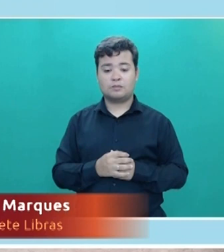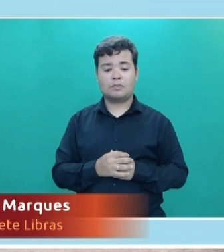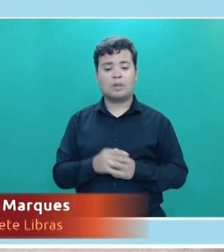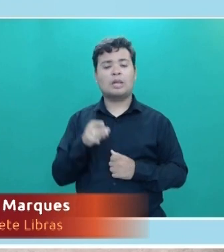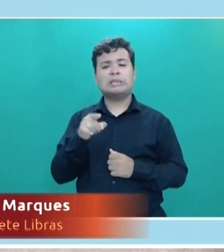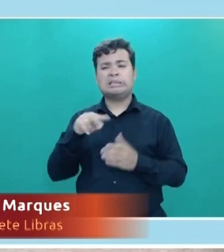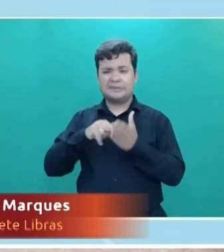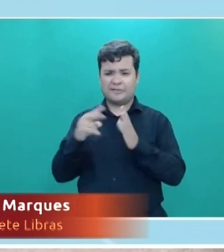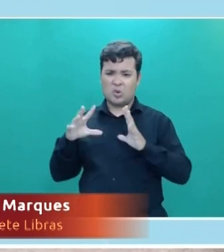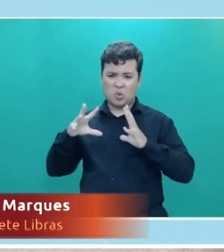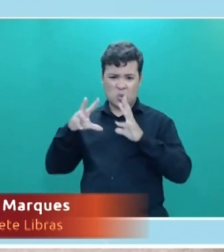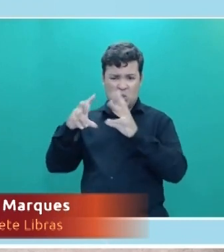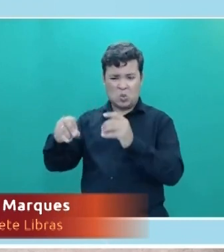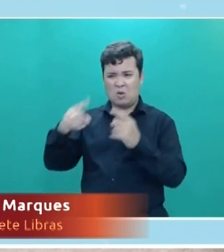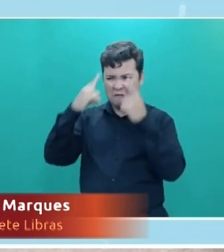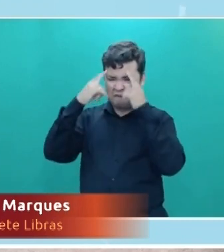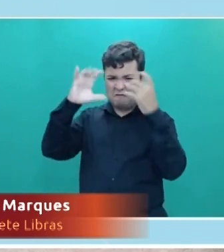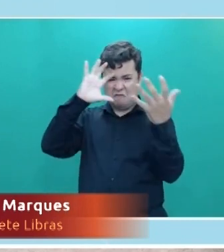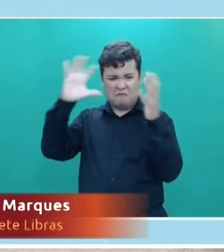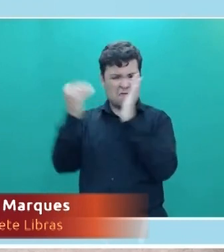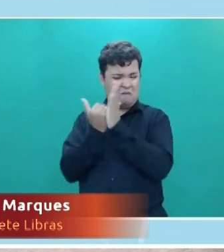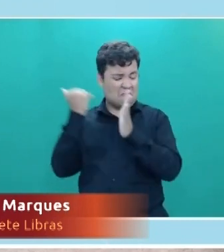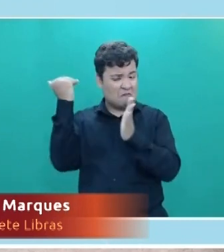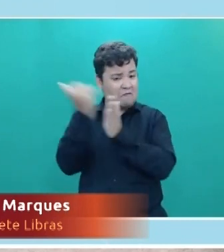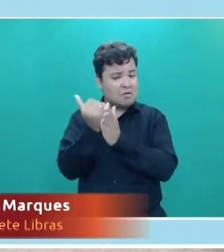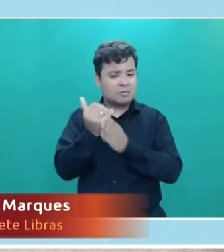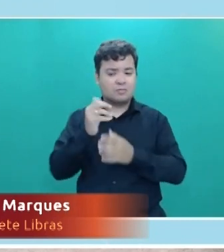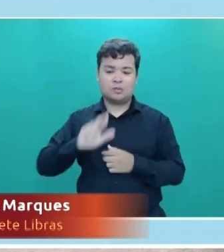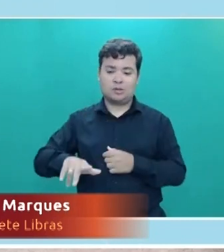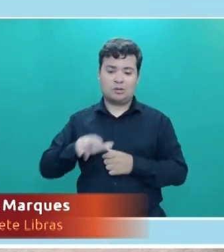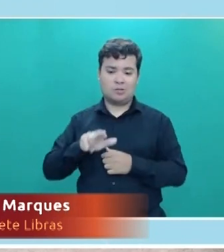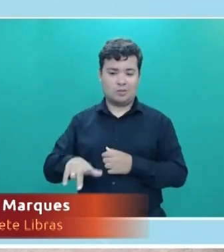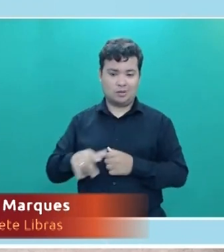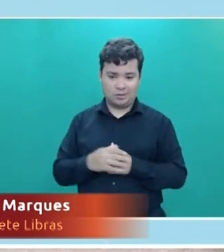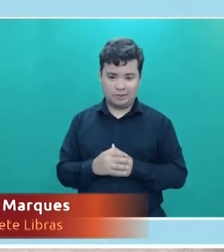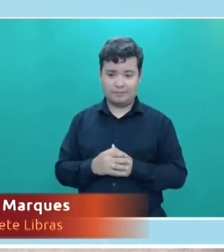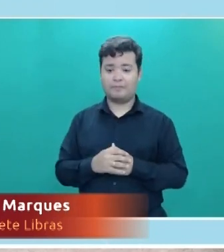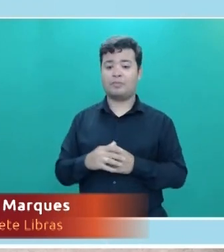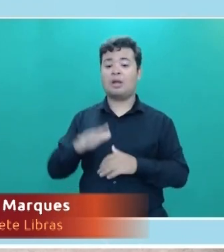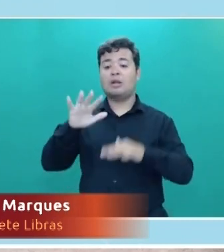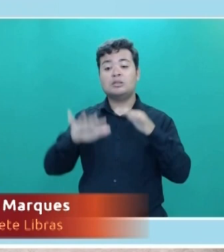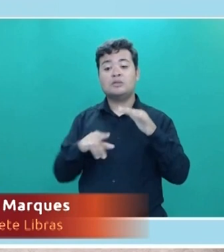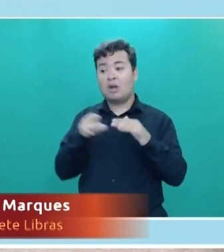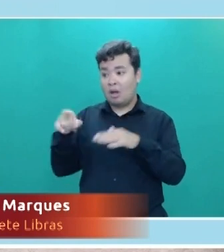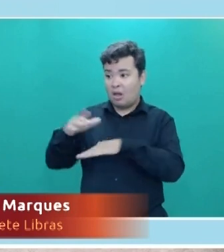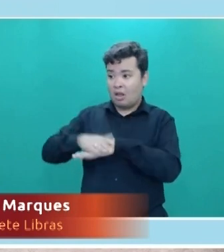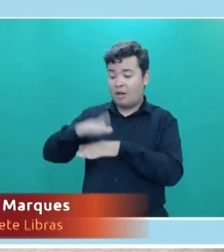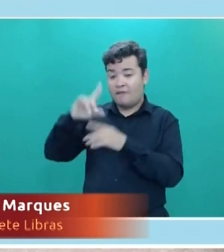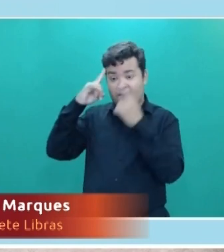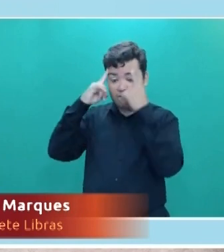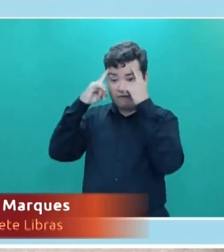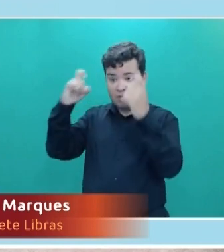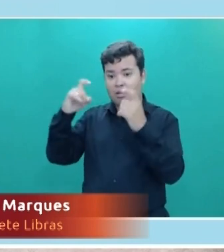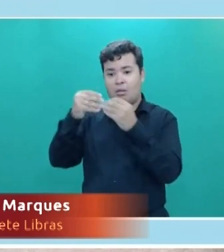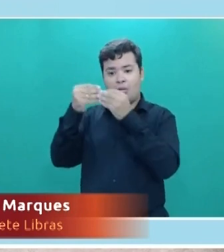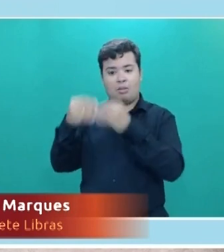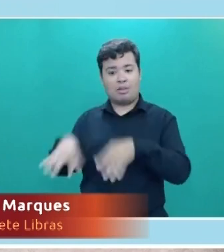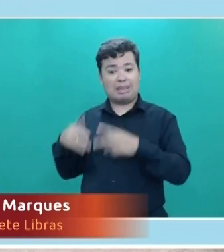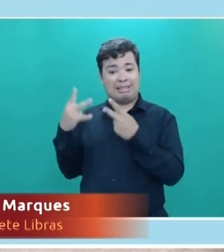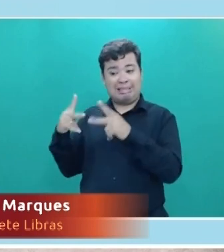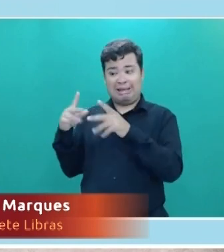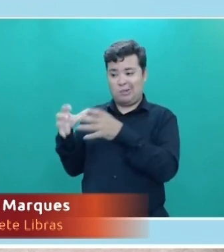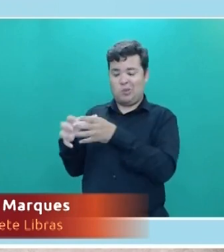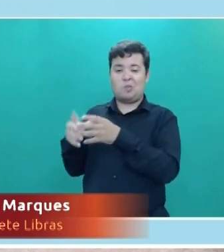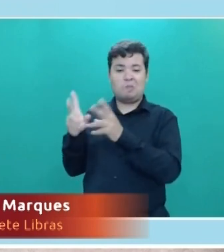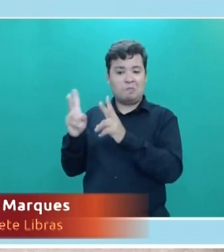tá? Muitas vezes esse potencial para violência se reverte até contra eles próprios, não exatamente contra um outro